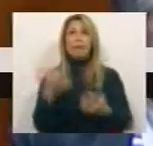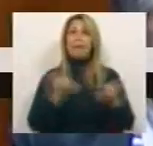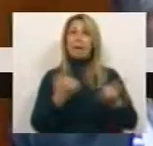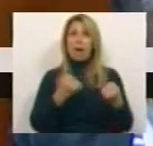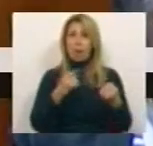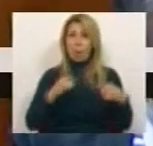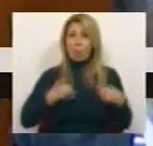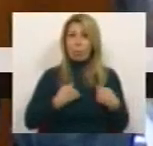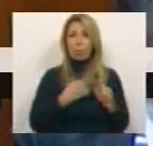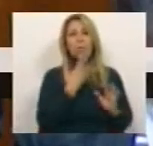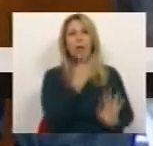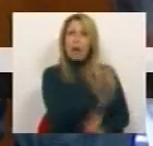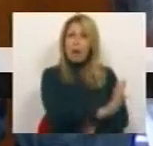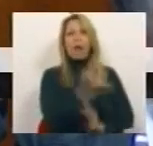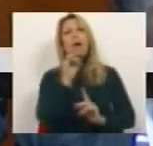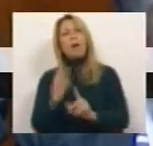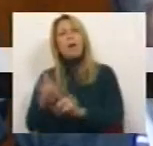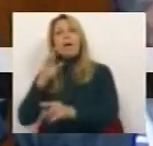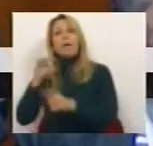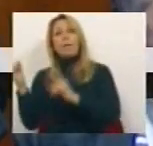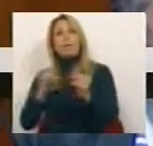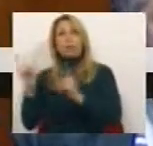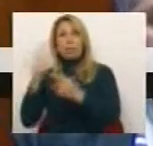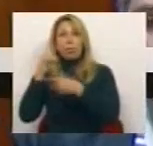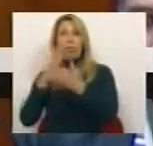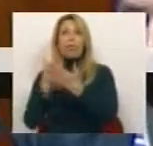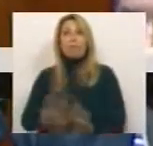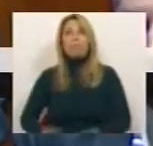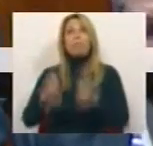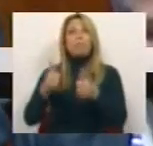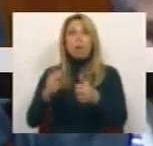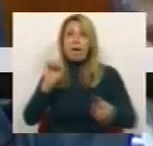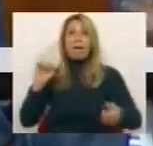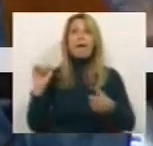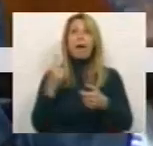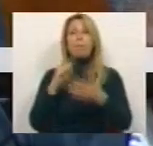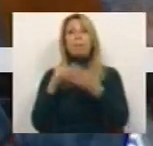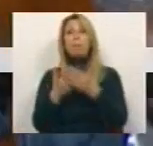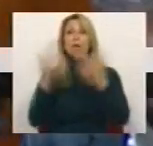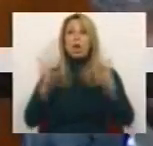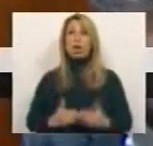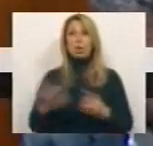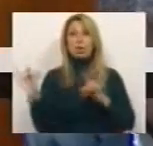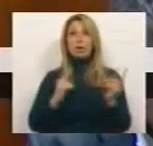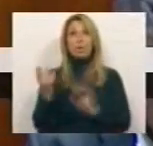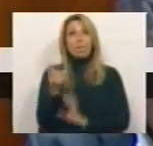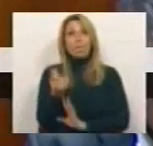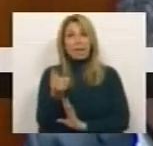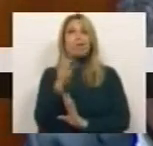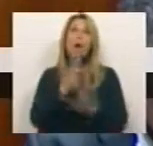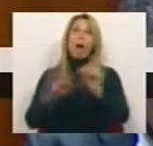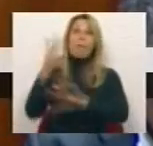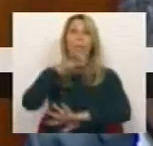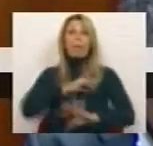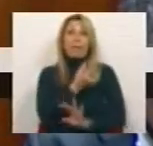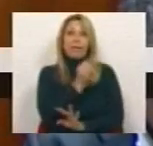em modos coletivos e partilhados é uma das formas mais rápidas de reduzirmos o custo dos transportes e, com isso, aumentar o rendimento das famílias.